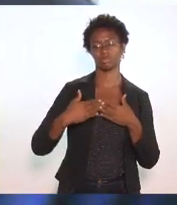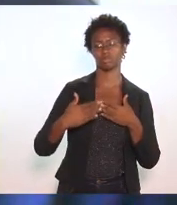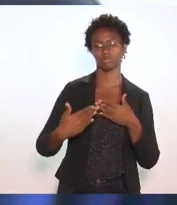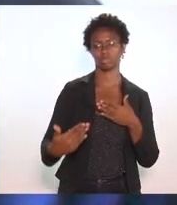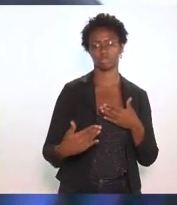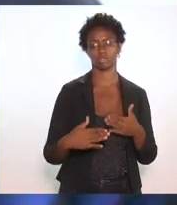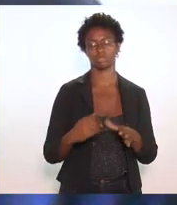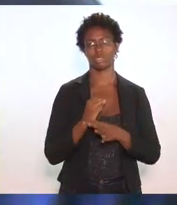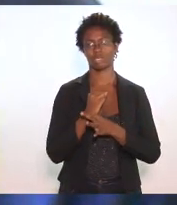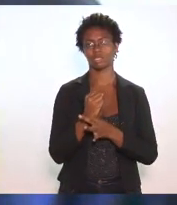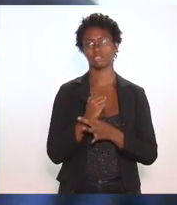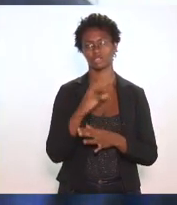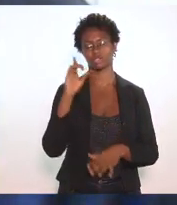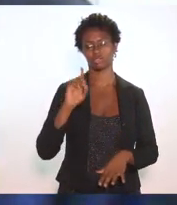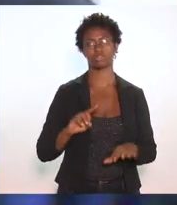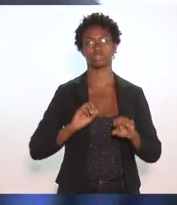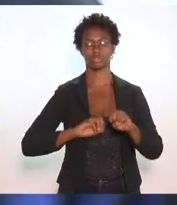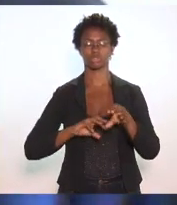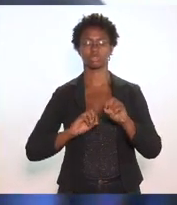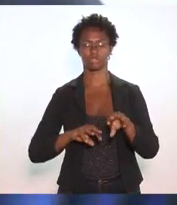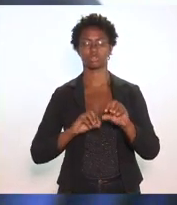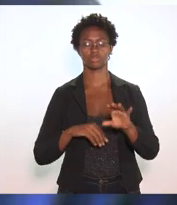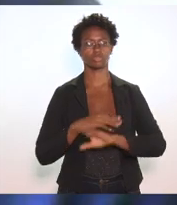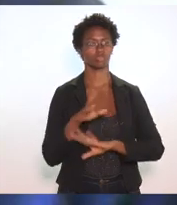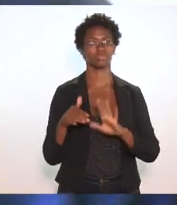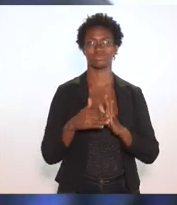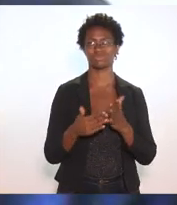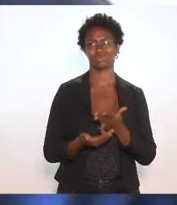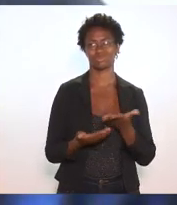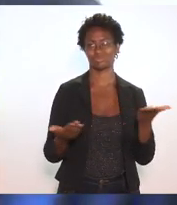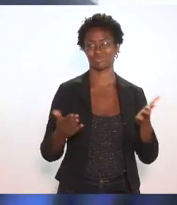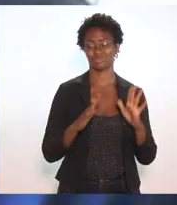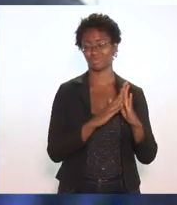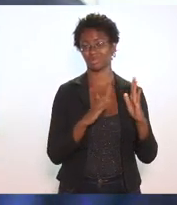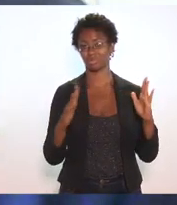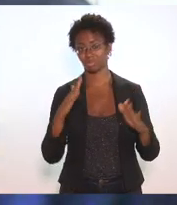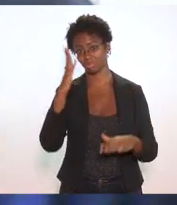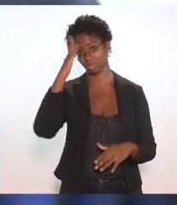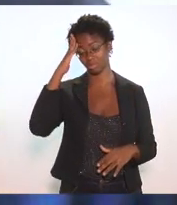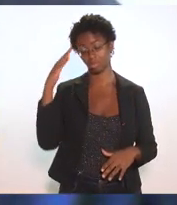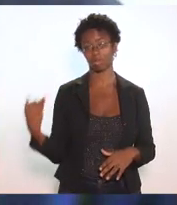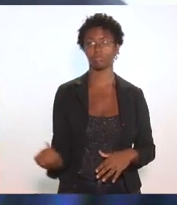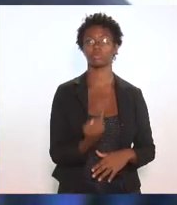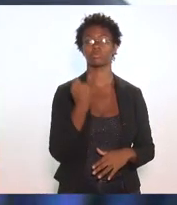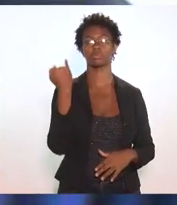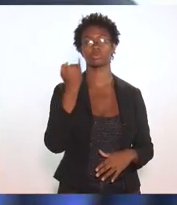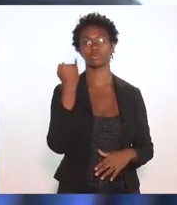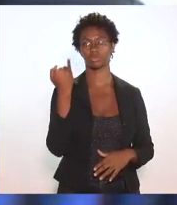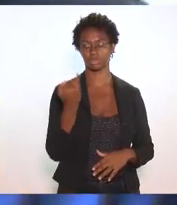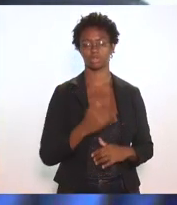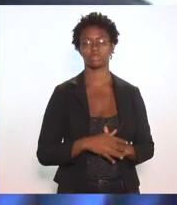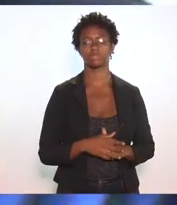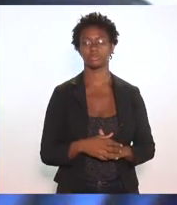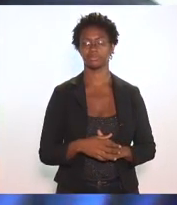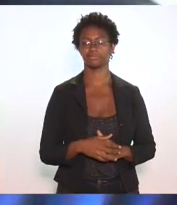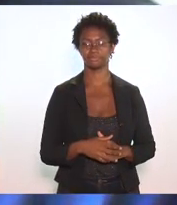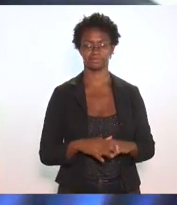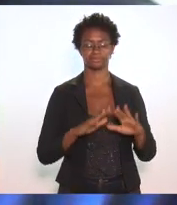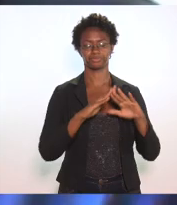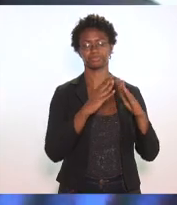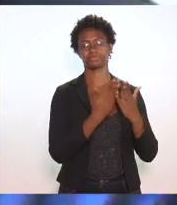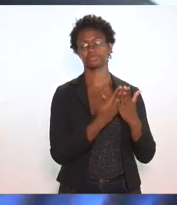o direito à educação no meio disso tudo que a gente está enfrentando. A gente sabe a importância de, por um lado, de que as